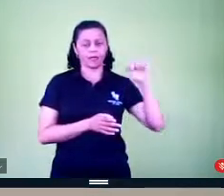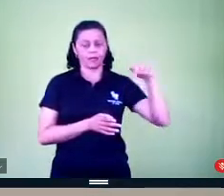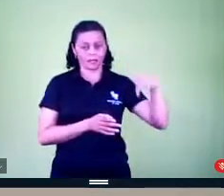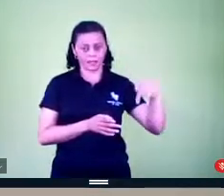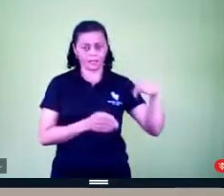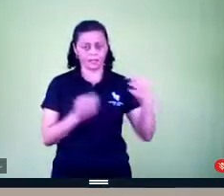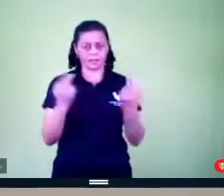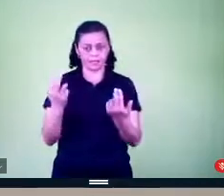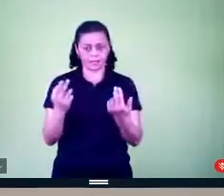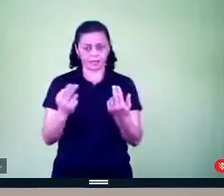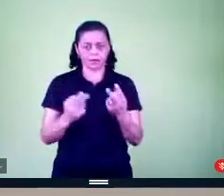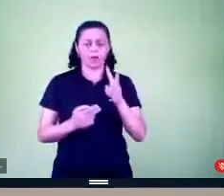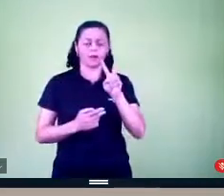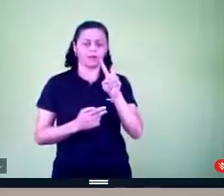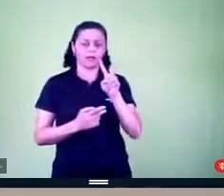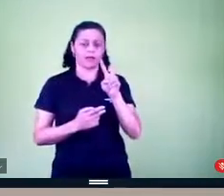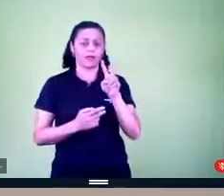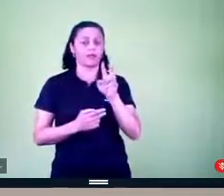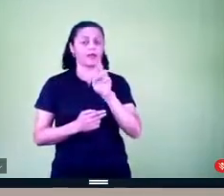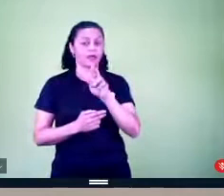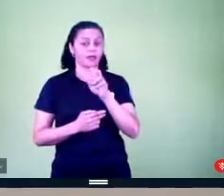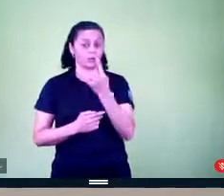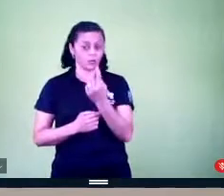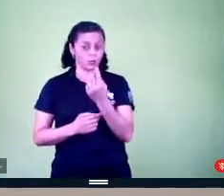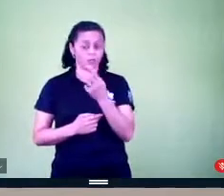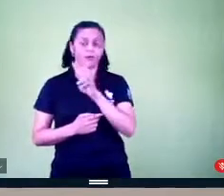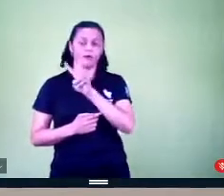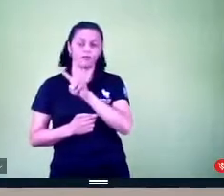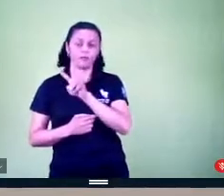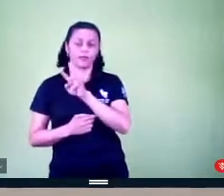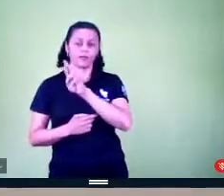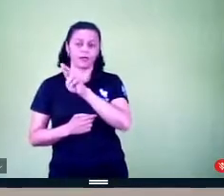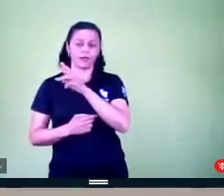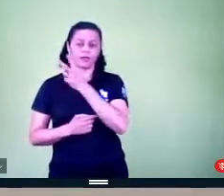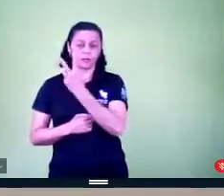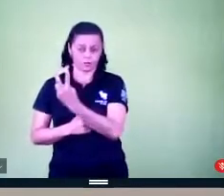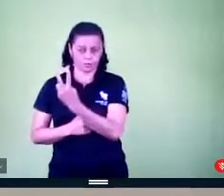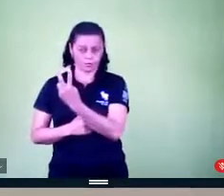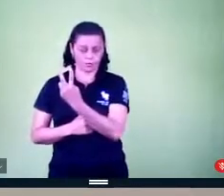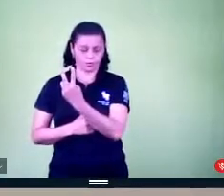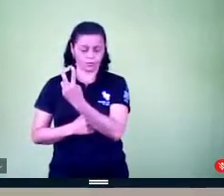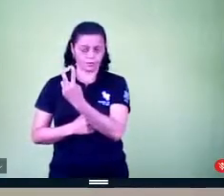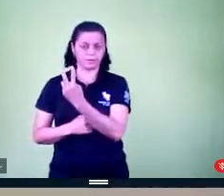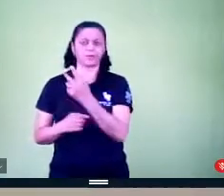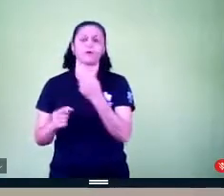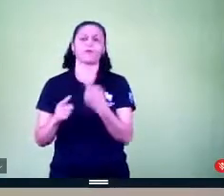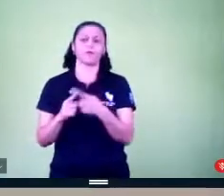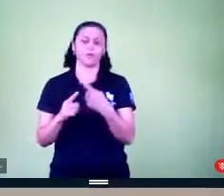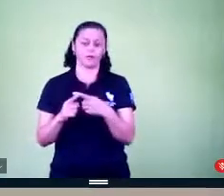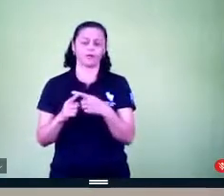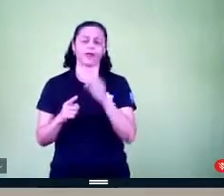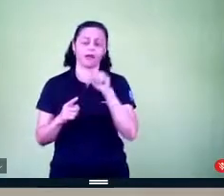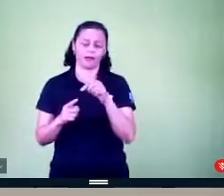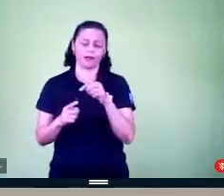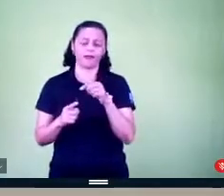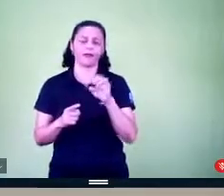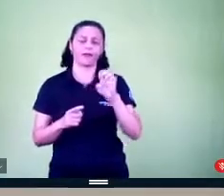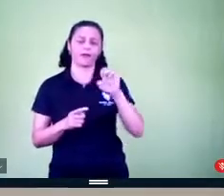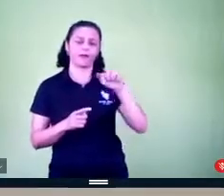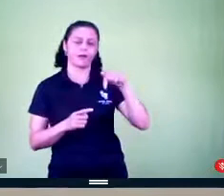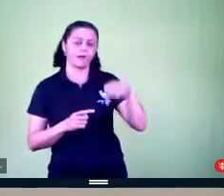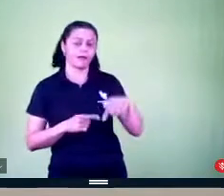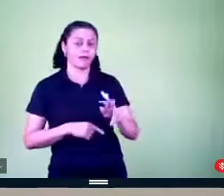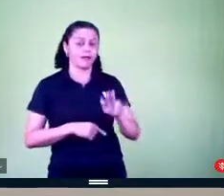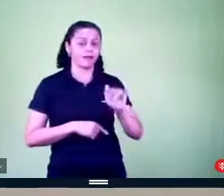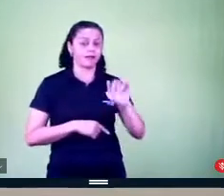do resistor 2, afinal ele é o equivalente dos dois resistores, e a tensão aqui em cima do meu resistor equivalente nada